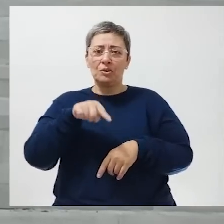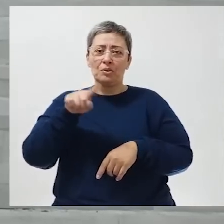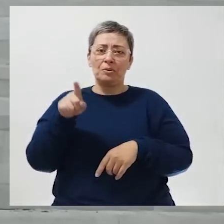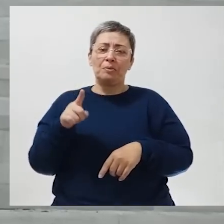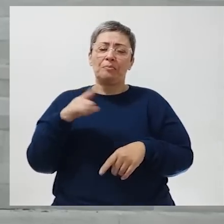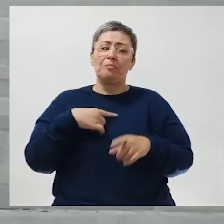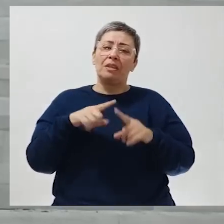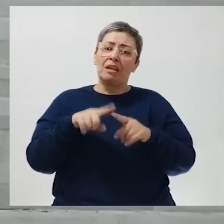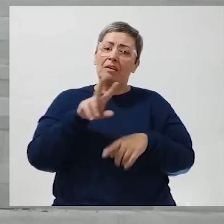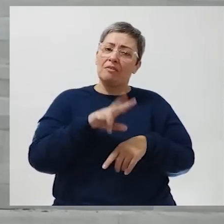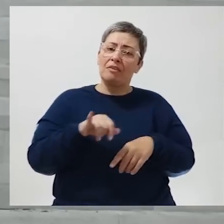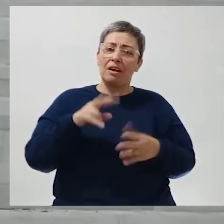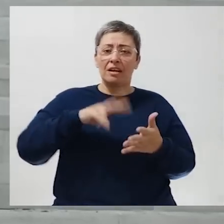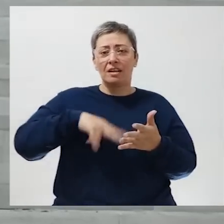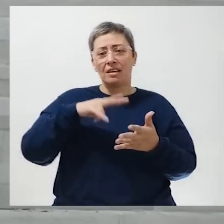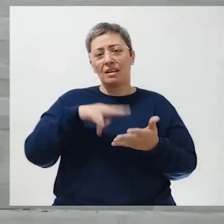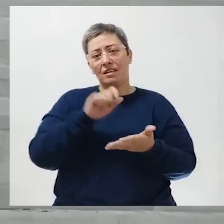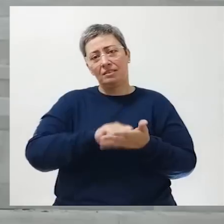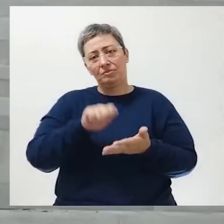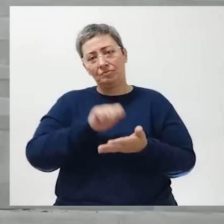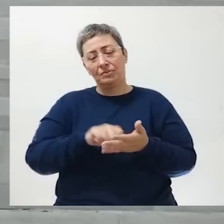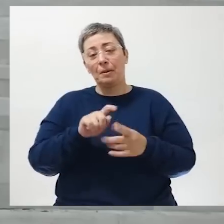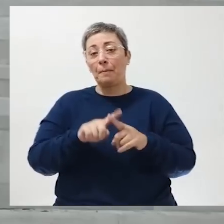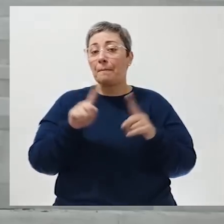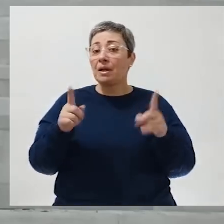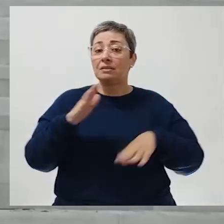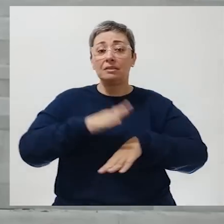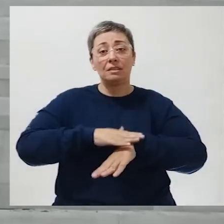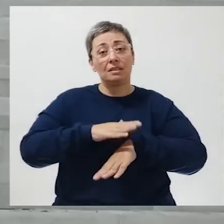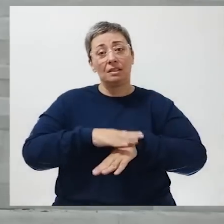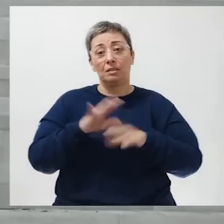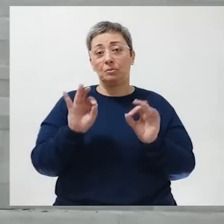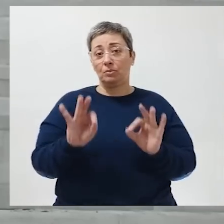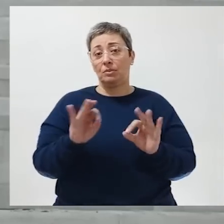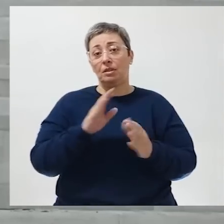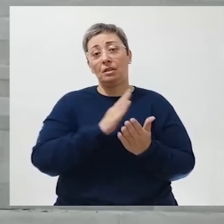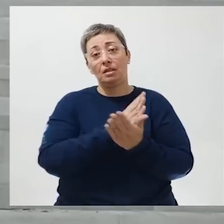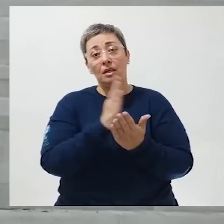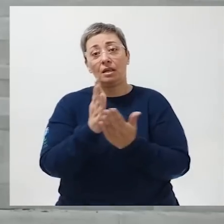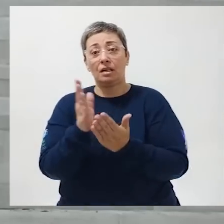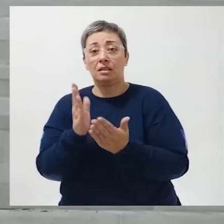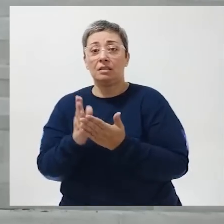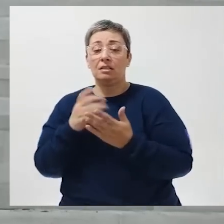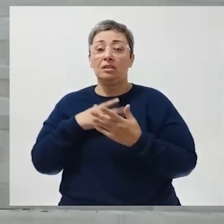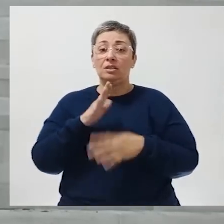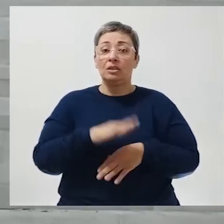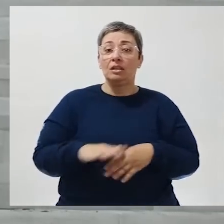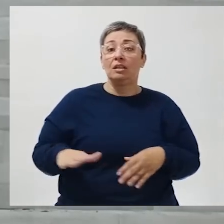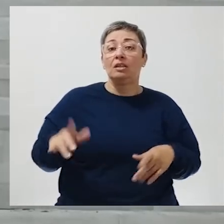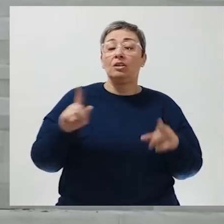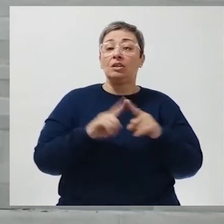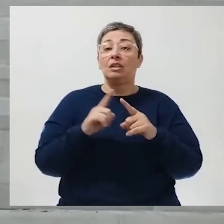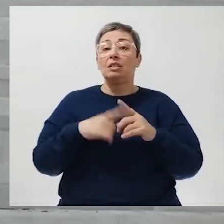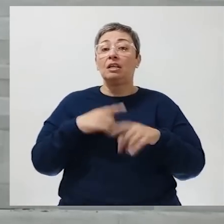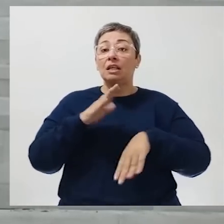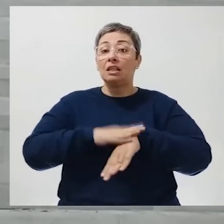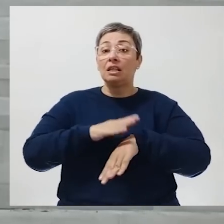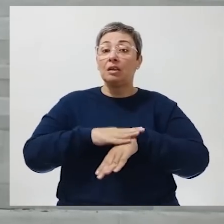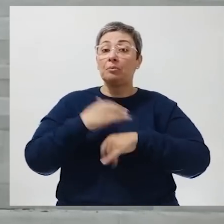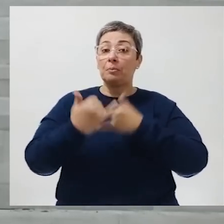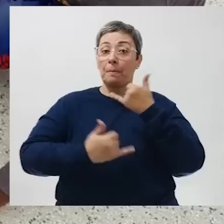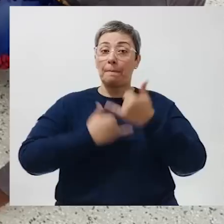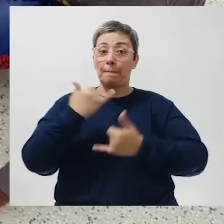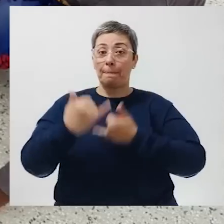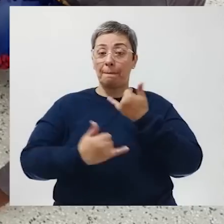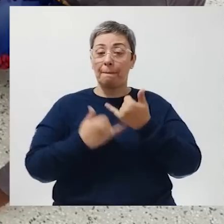certa, ela vai aprender a ler e a escrever. Mas tudo tem seu tempo. E na educação infantil, as crianças estão no tempo de